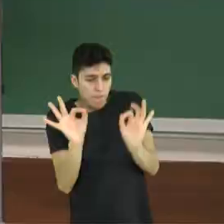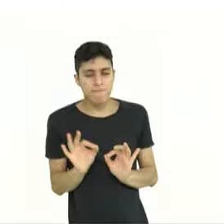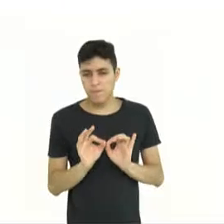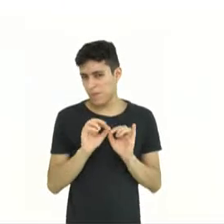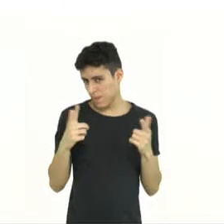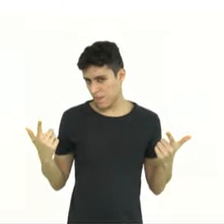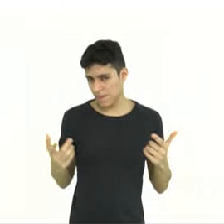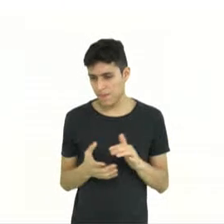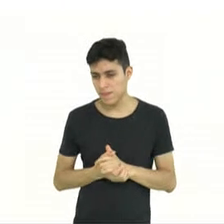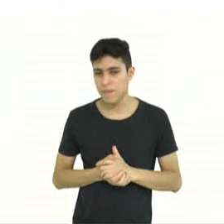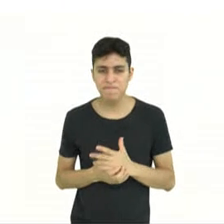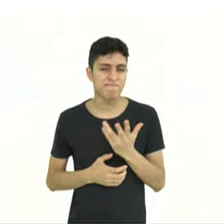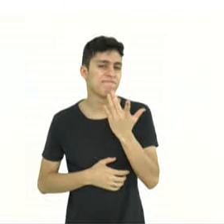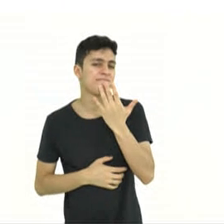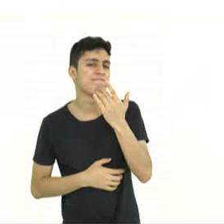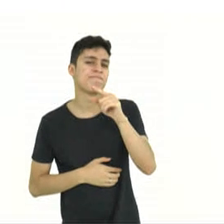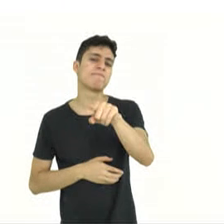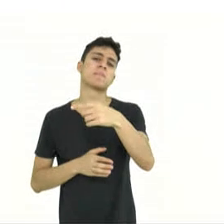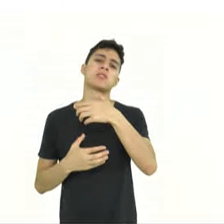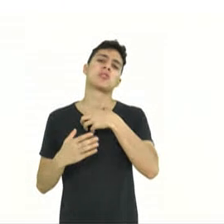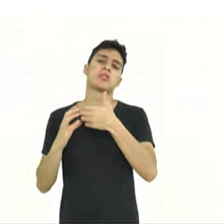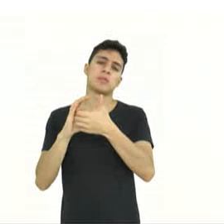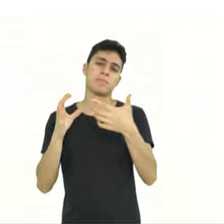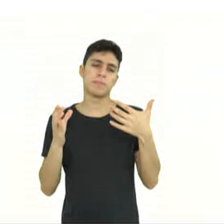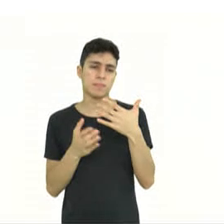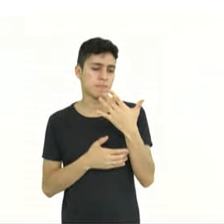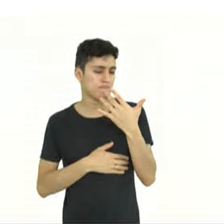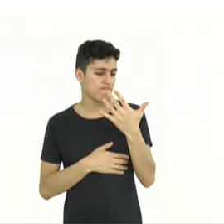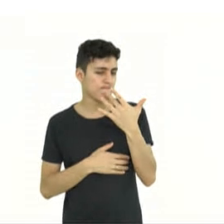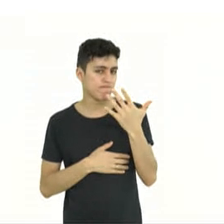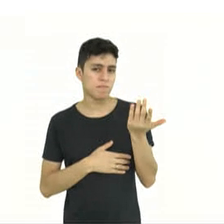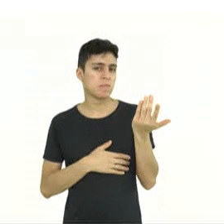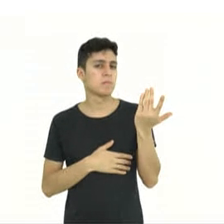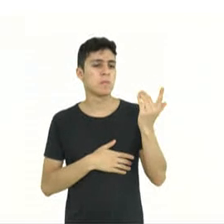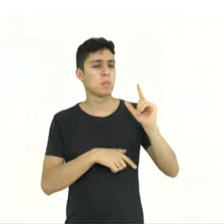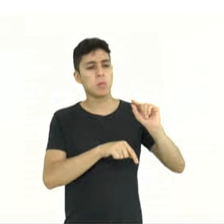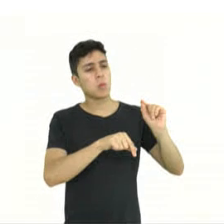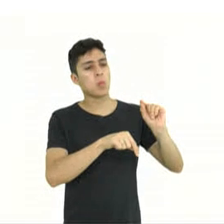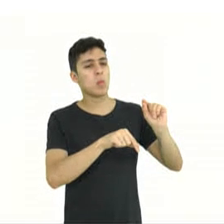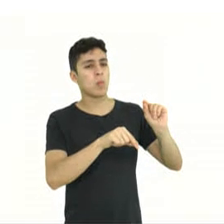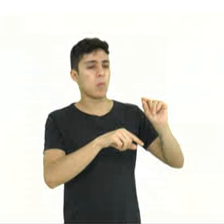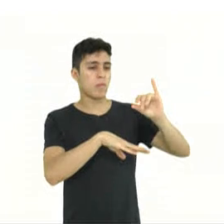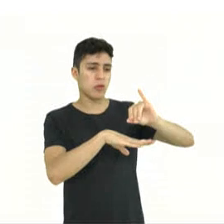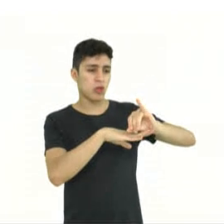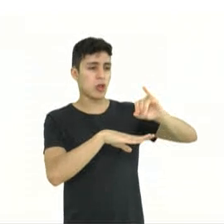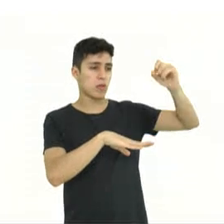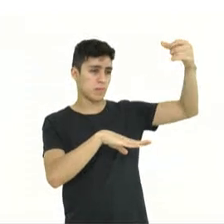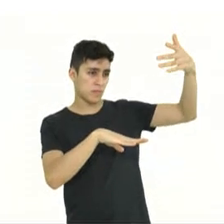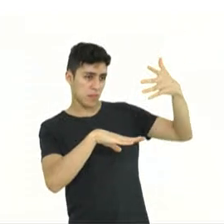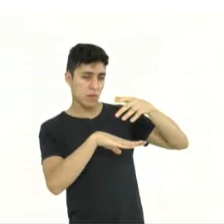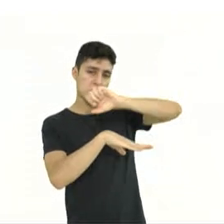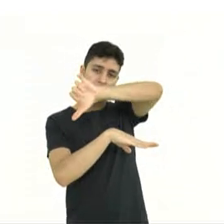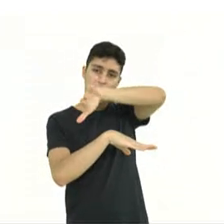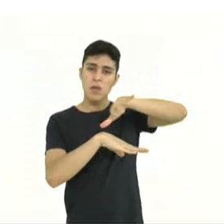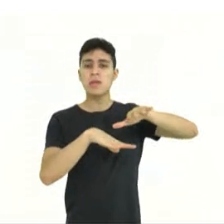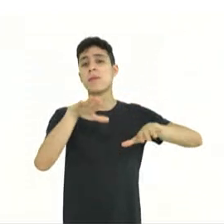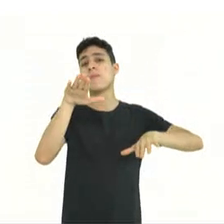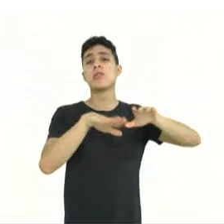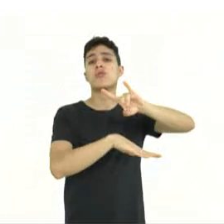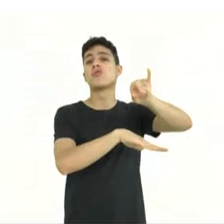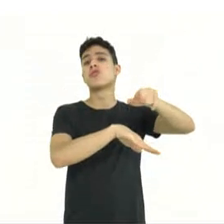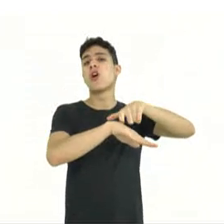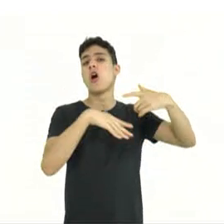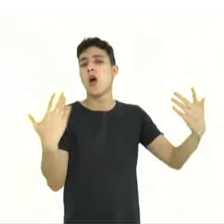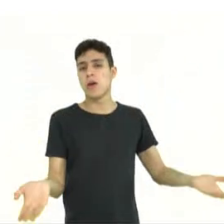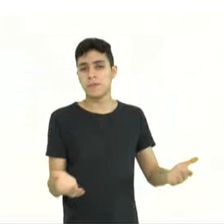as tonalidades cara uma das características tonalidades Que objeto adquire ao refletir a luz solar em diferentes horários do dia que a